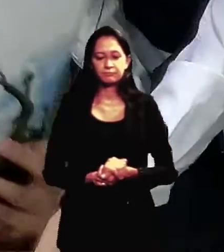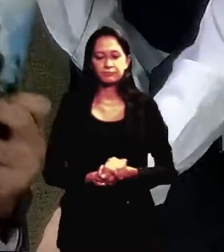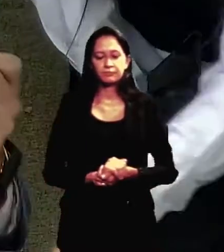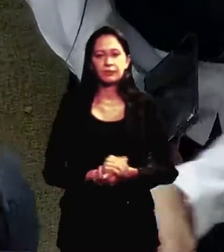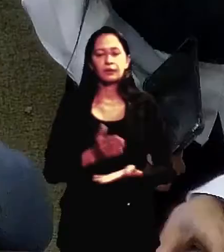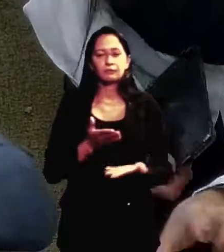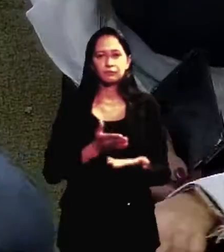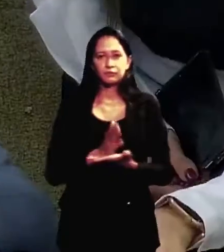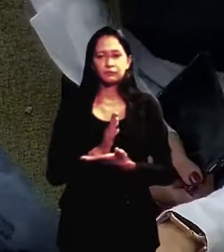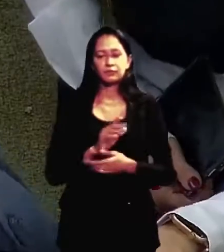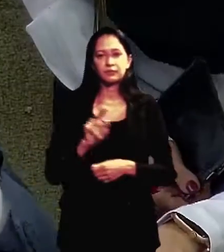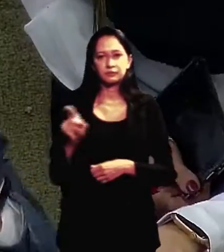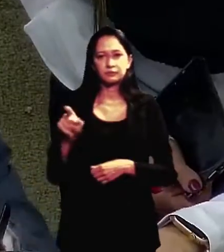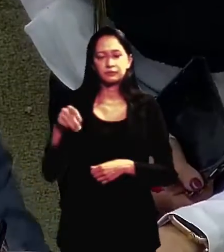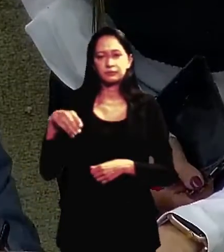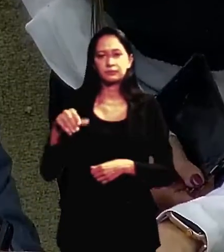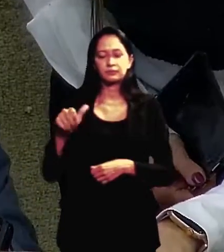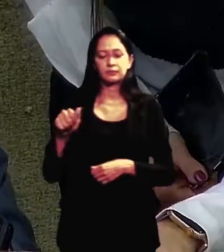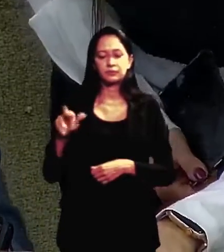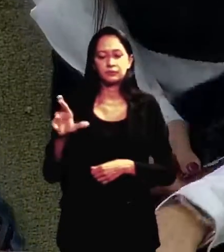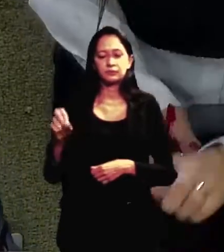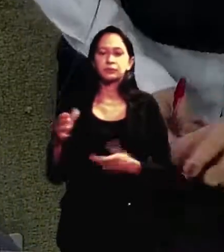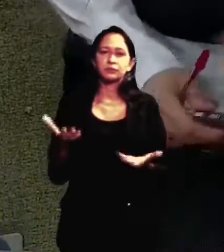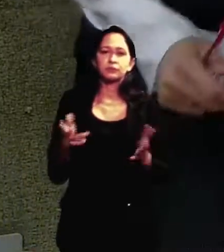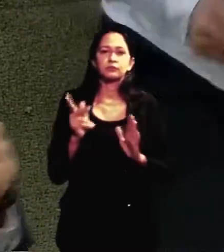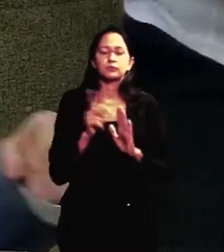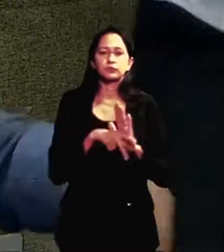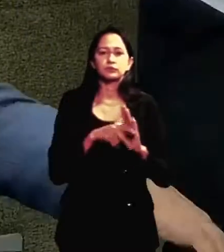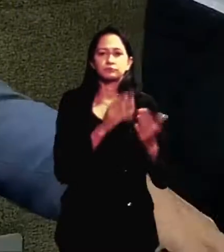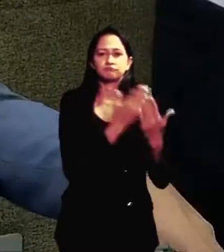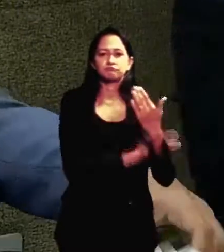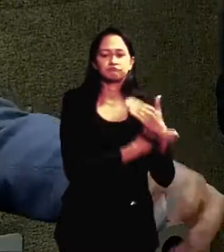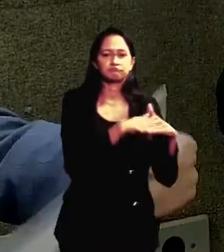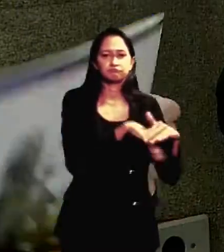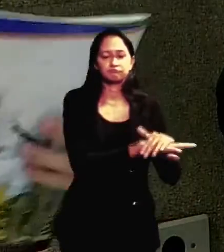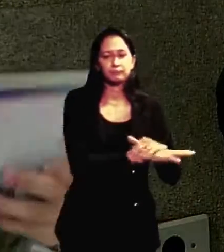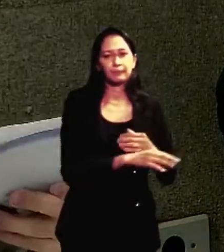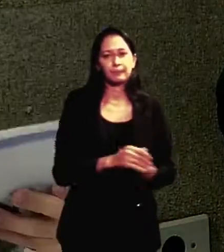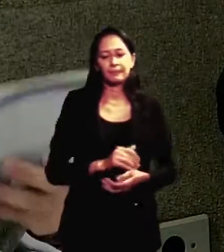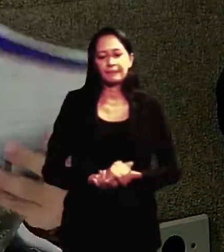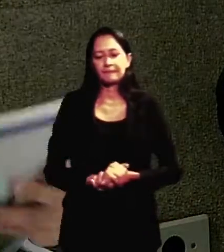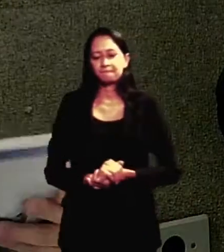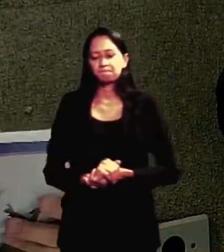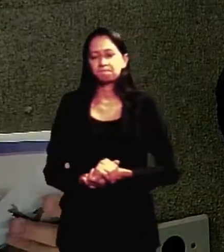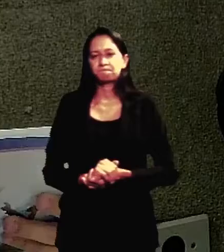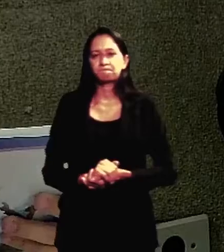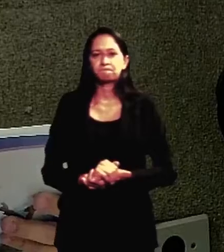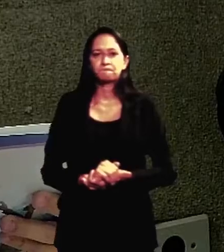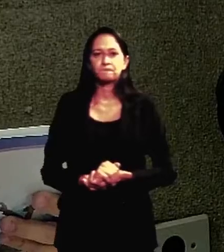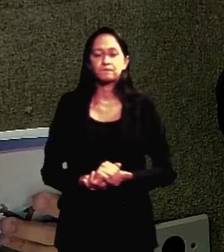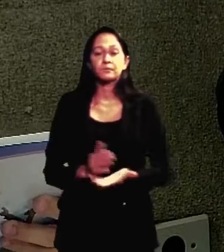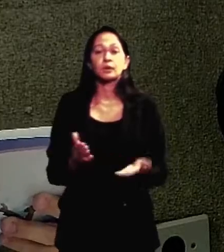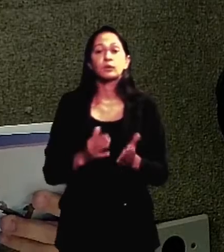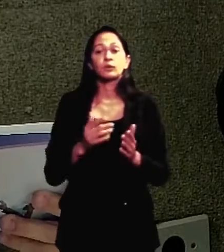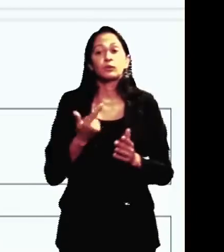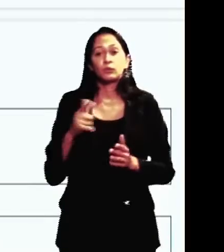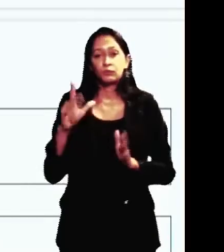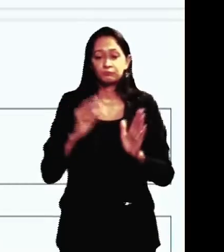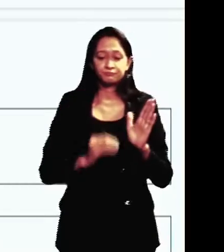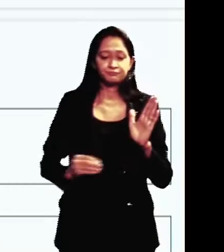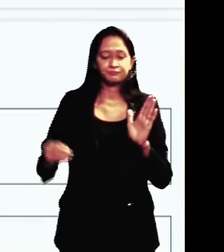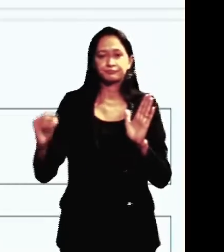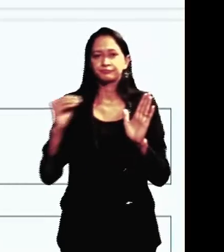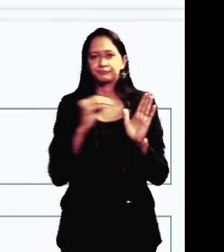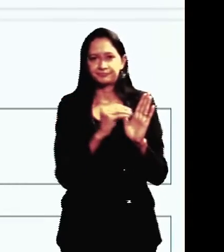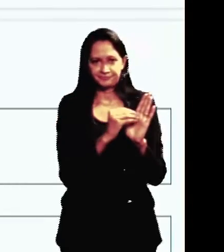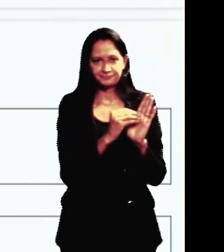aprovado voto em separado, portanto, projeto arquivado. Pedido de inversão e inclusão